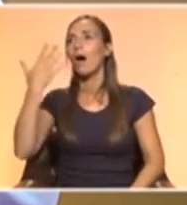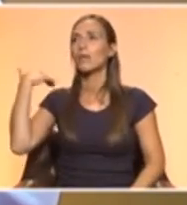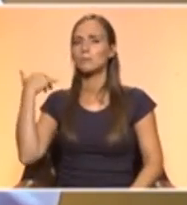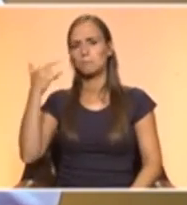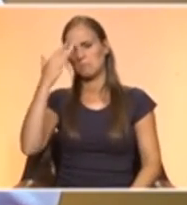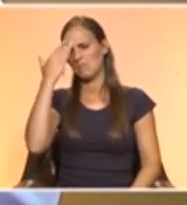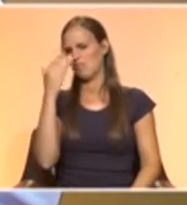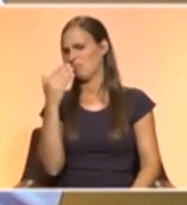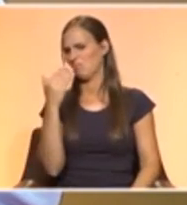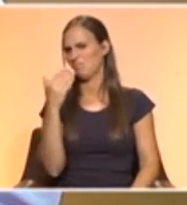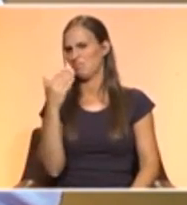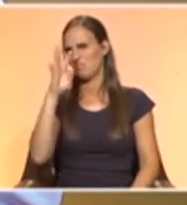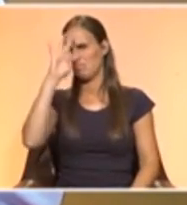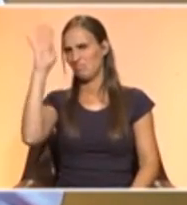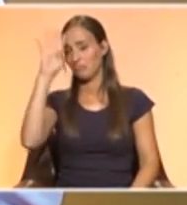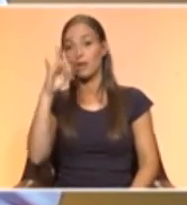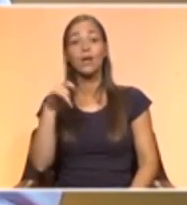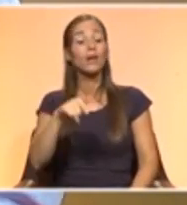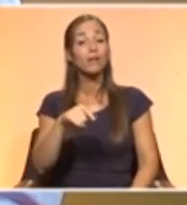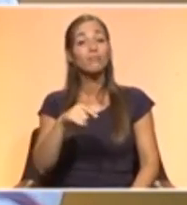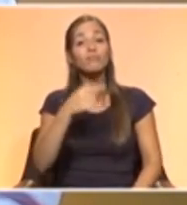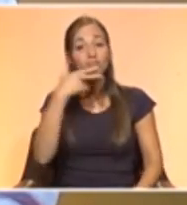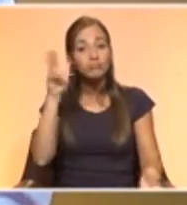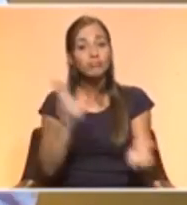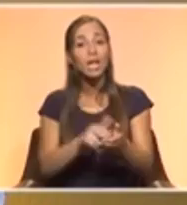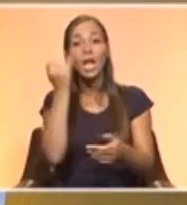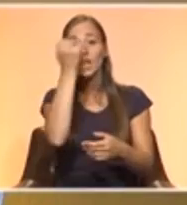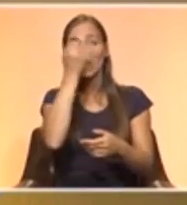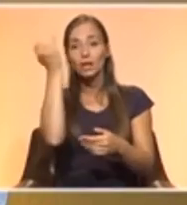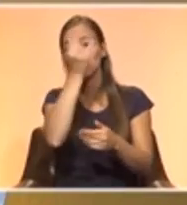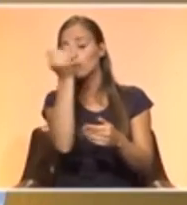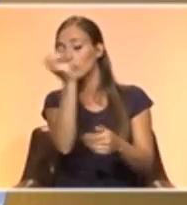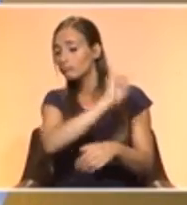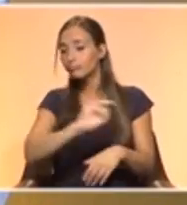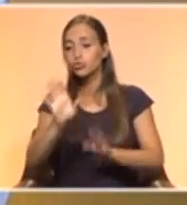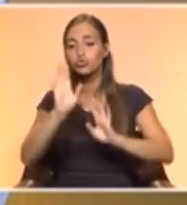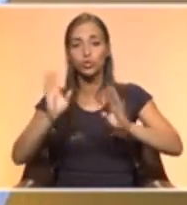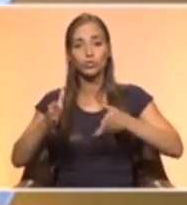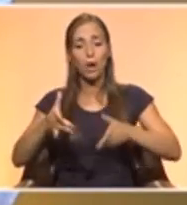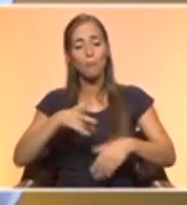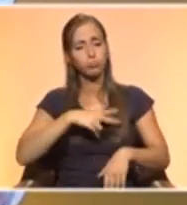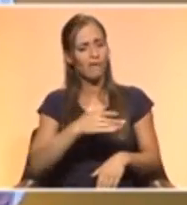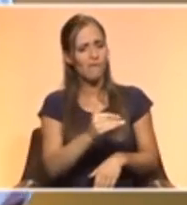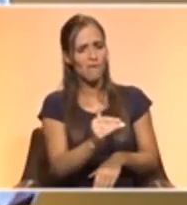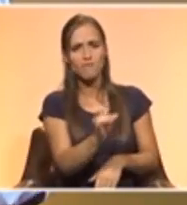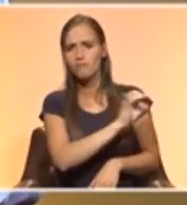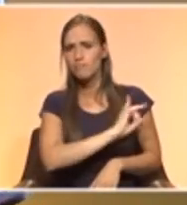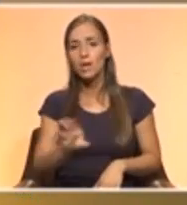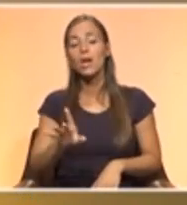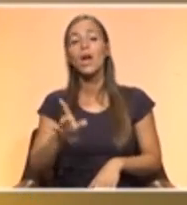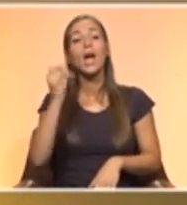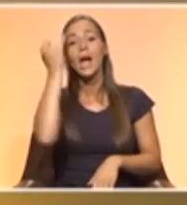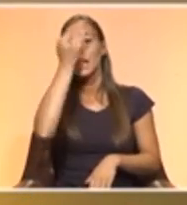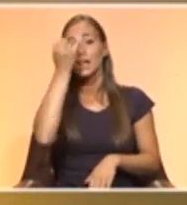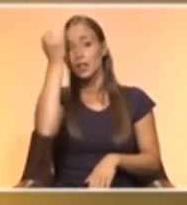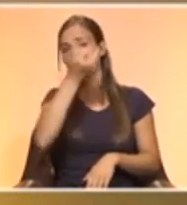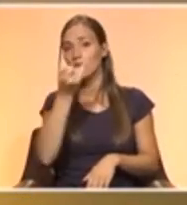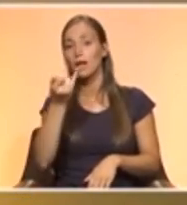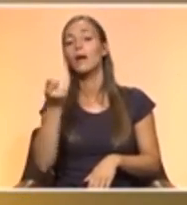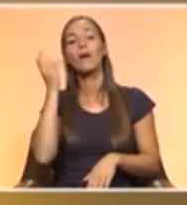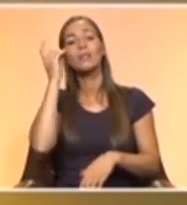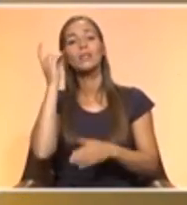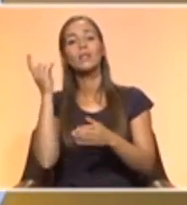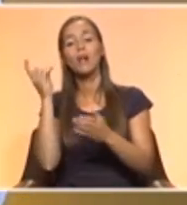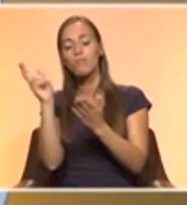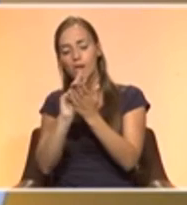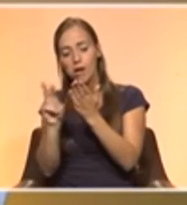ser acontece que na Índia já já ultrapassou e em Portugal Isso vai acontecer brevemente quer dizer que na Índia já utilizam mais tempo consomem mais conteúdos no Smartphone e